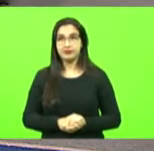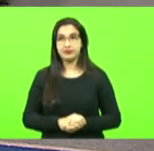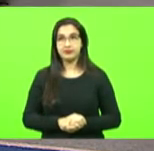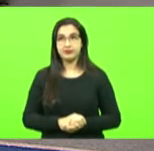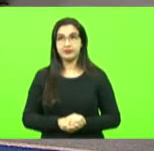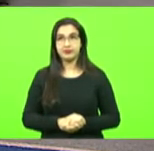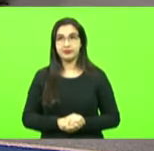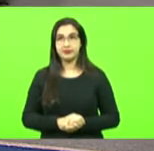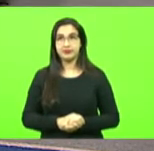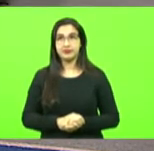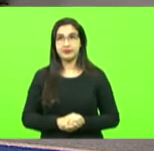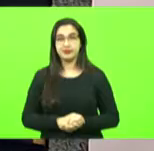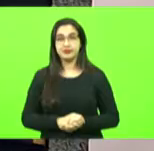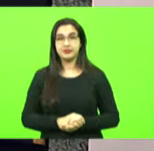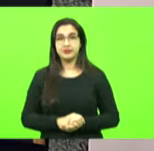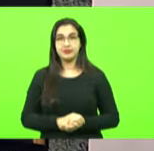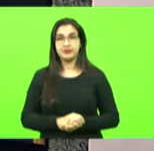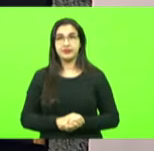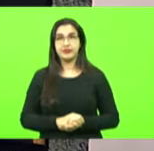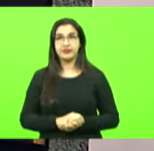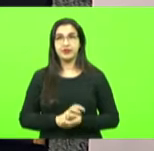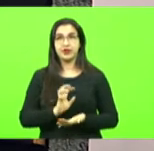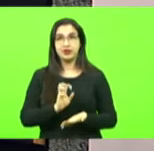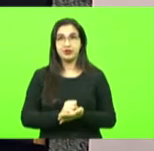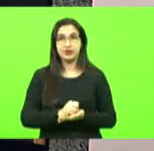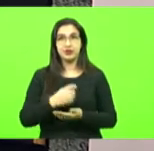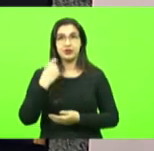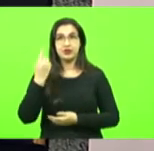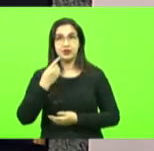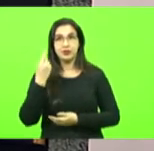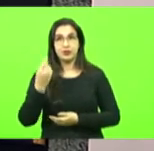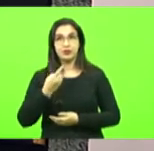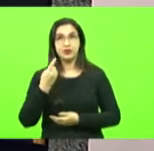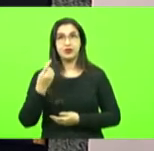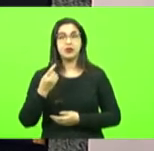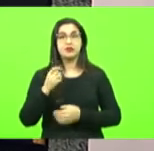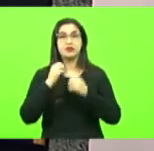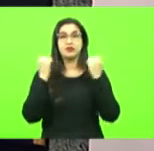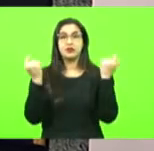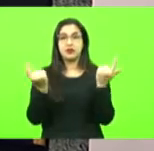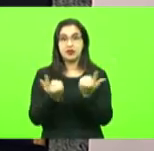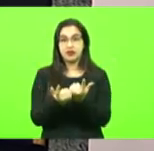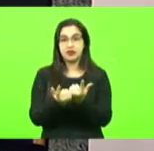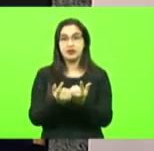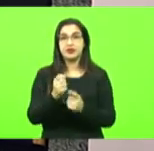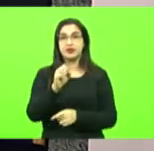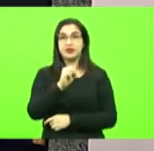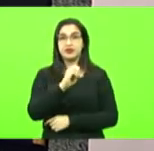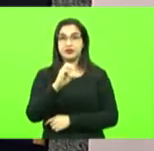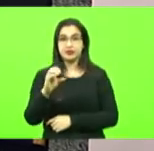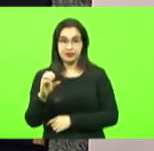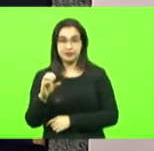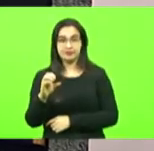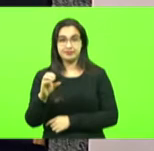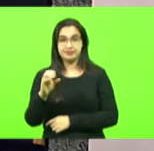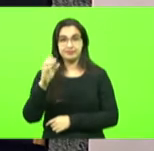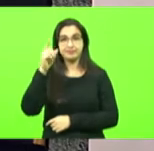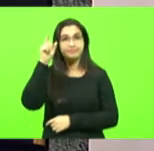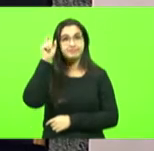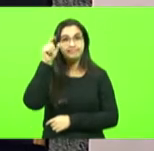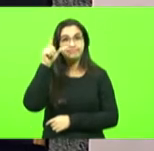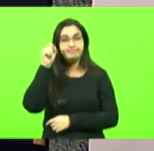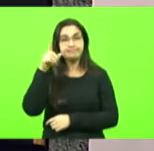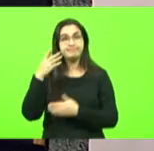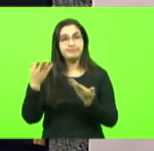Novamente, eu registro que a excelentíssima senhora deputada estadual da Assembleia Legislativa do Estado de Santa Catarina, Luciane Carminati, quem